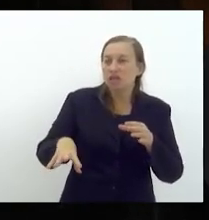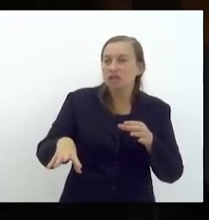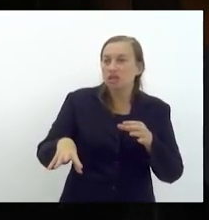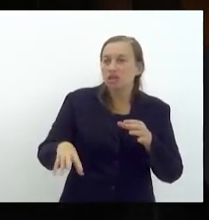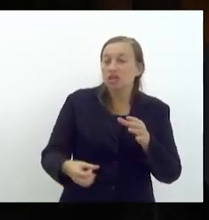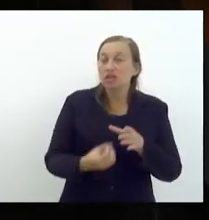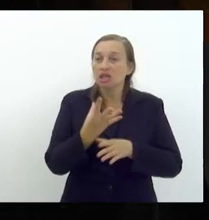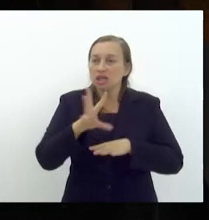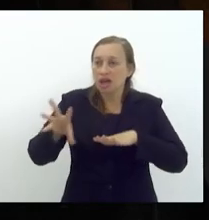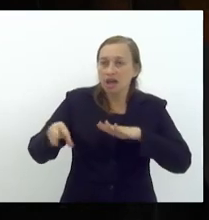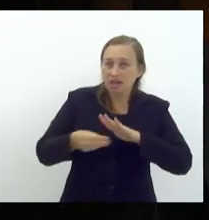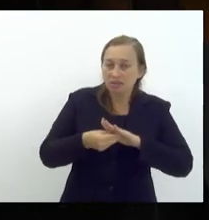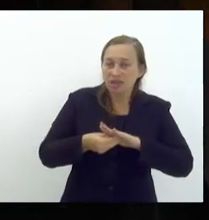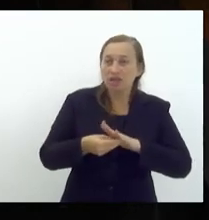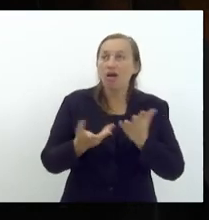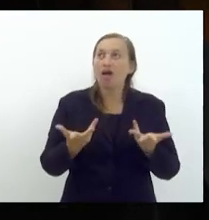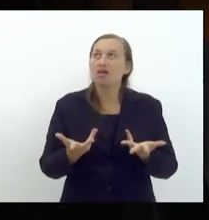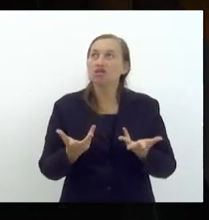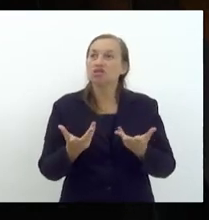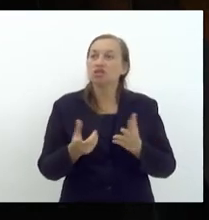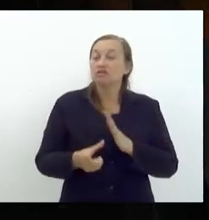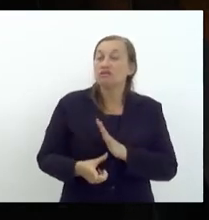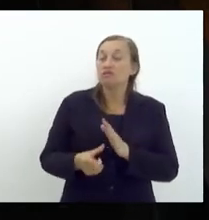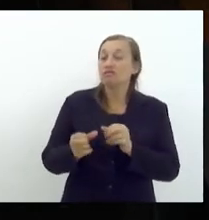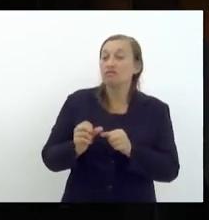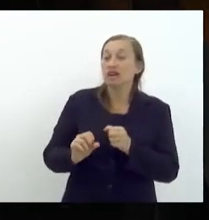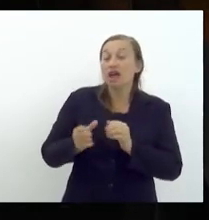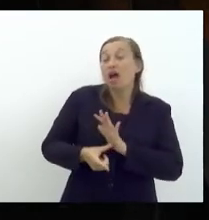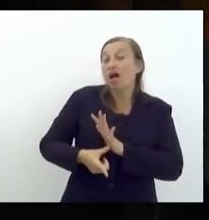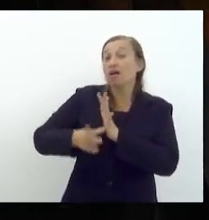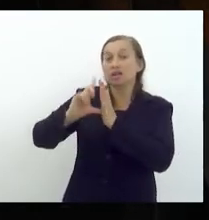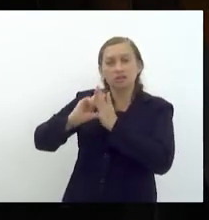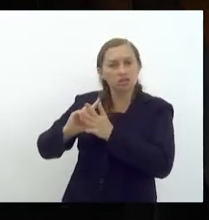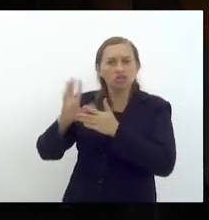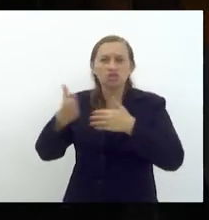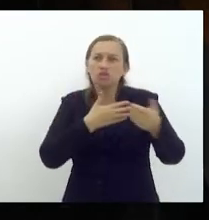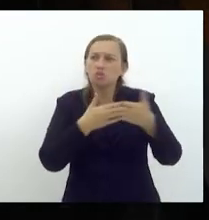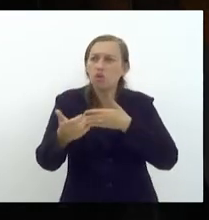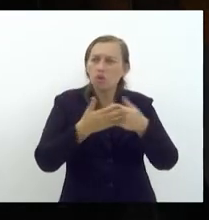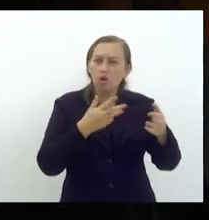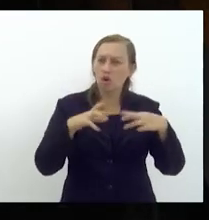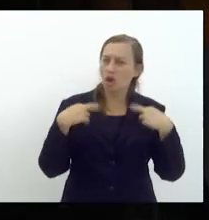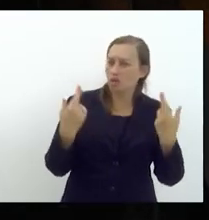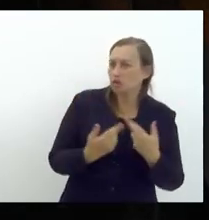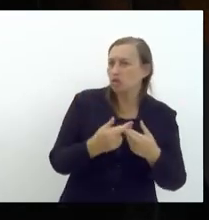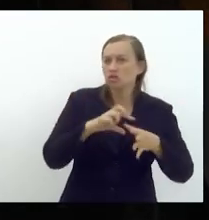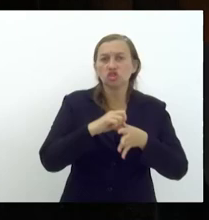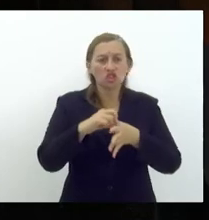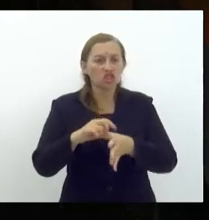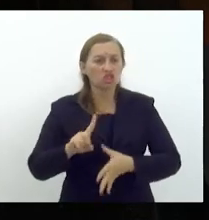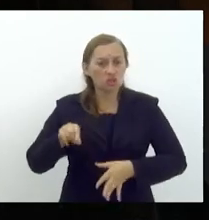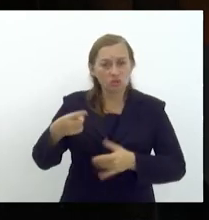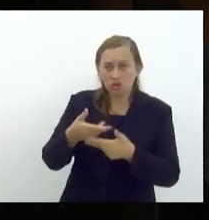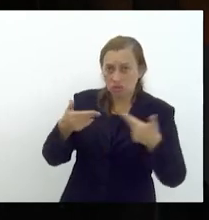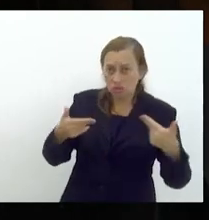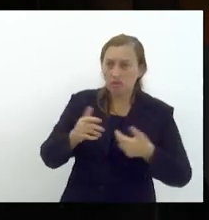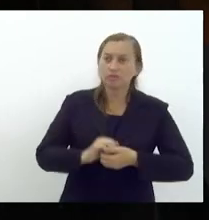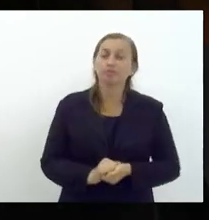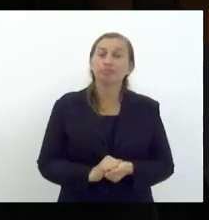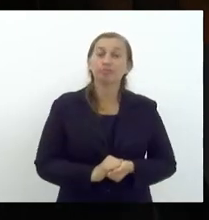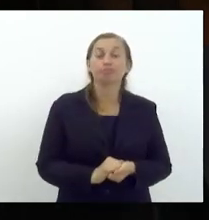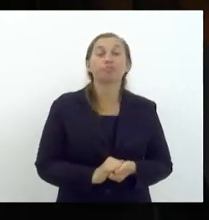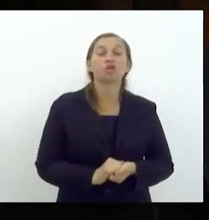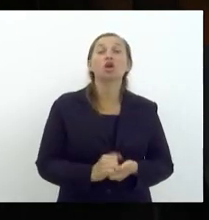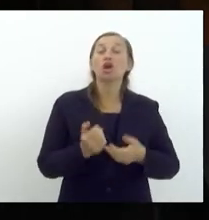gente o faz antes de qualquer reunião de líderes etc etc e